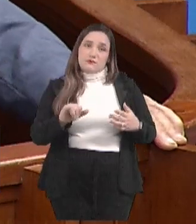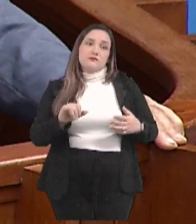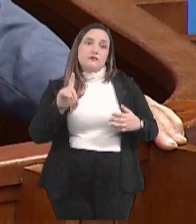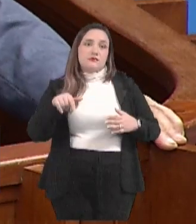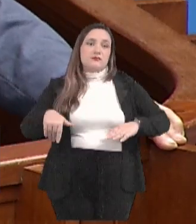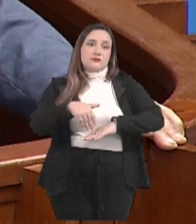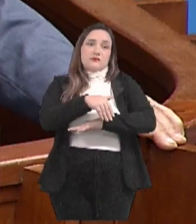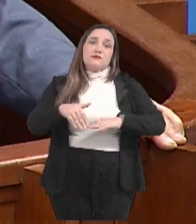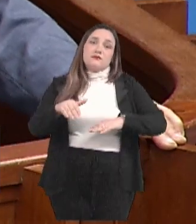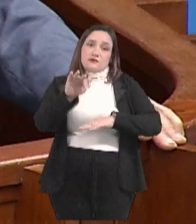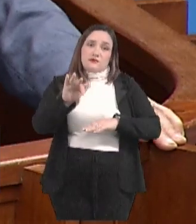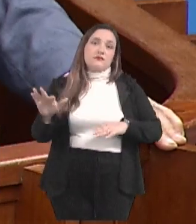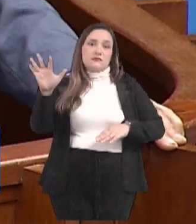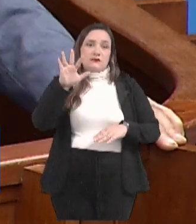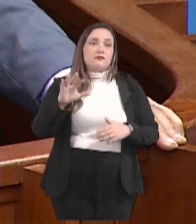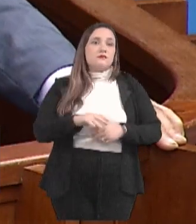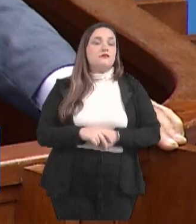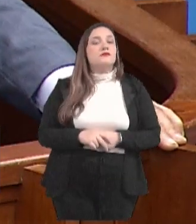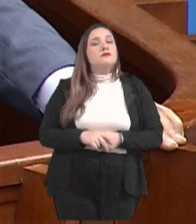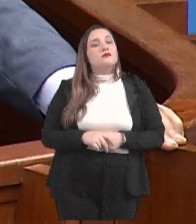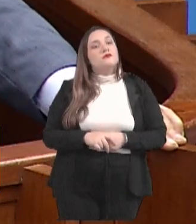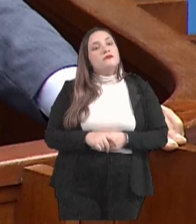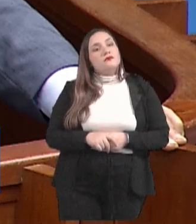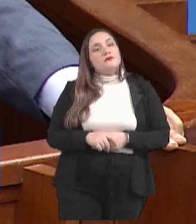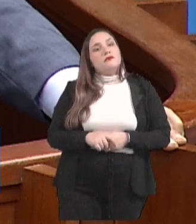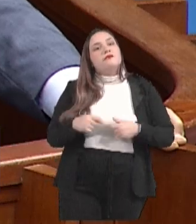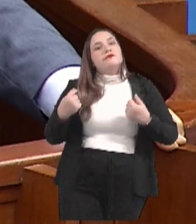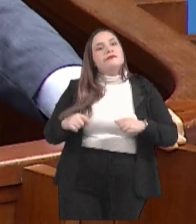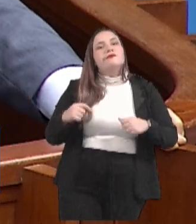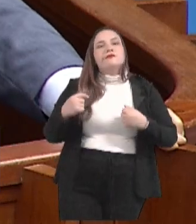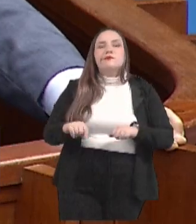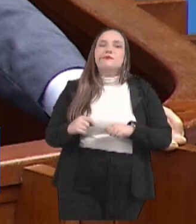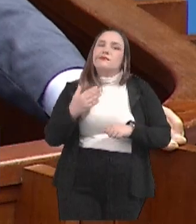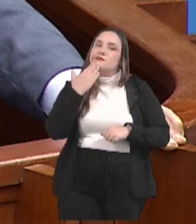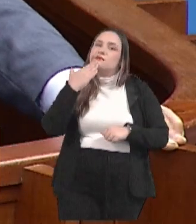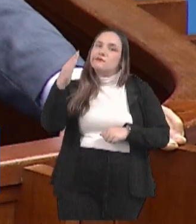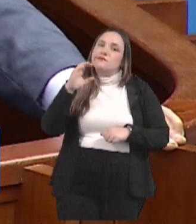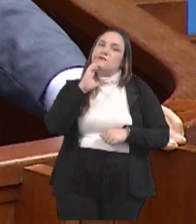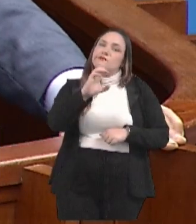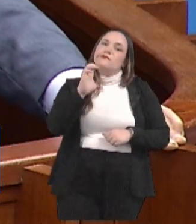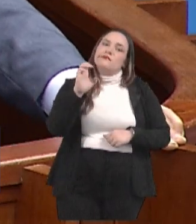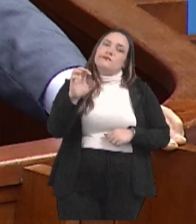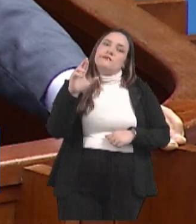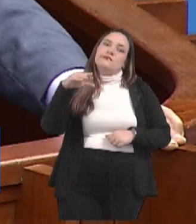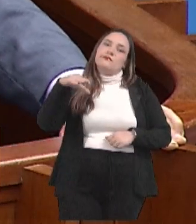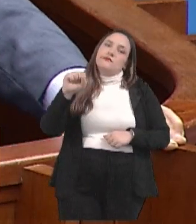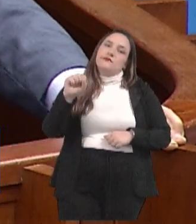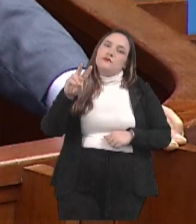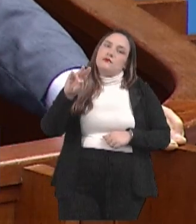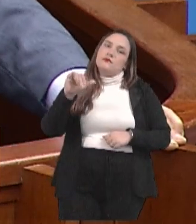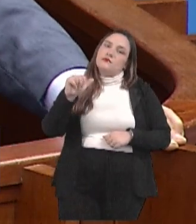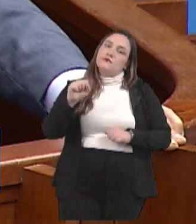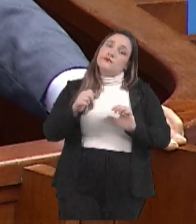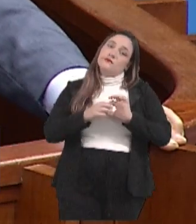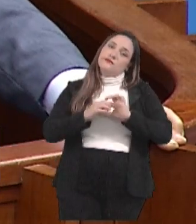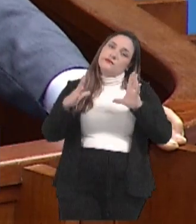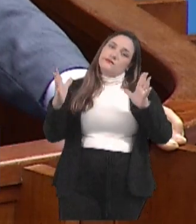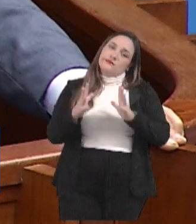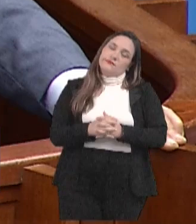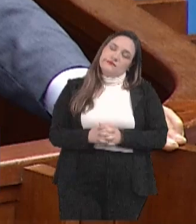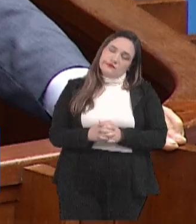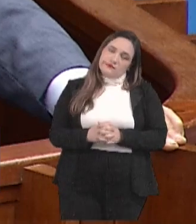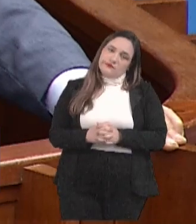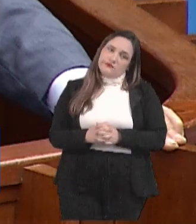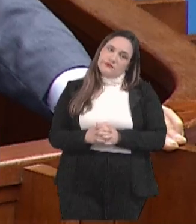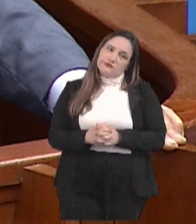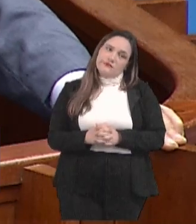estrada federal, com a CCR, tinha que pedir autorização para a CCR, porque ela é a